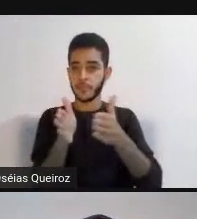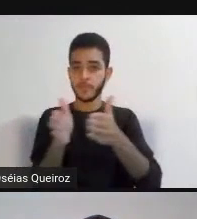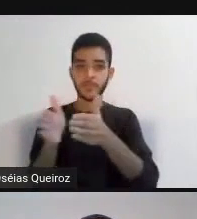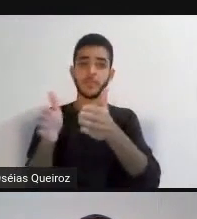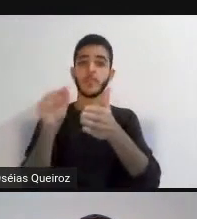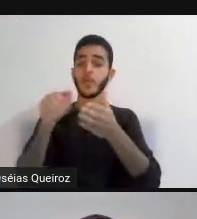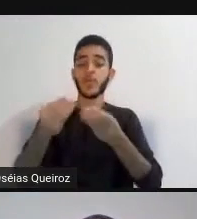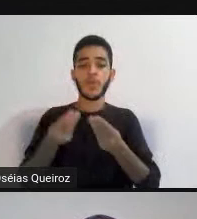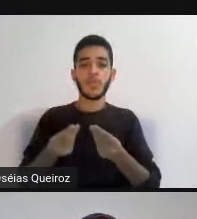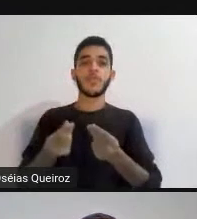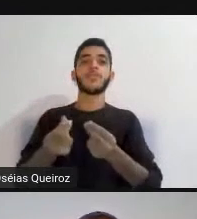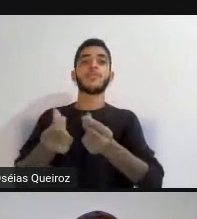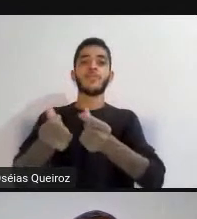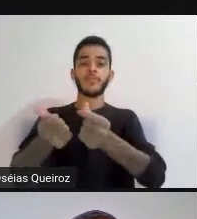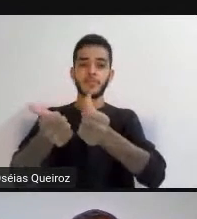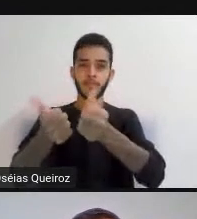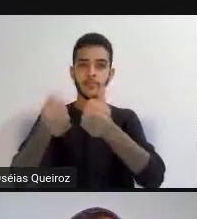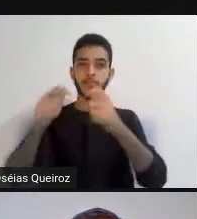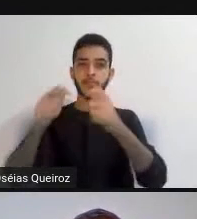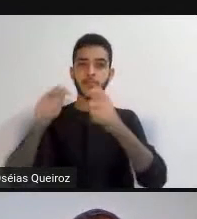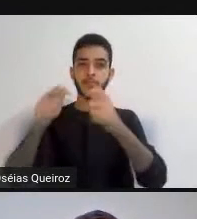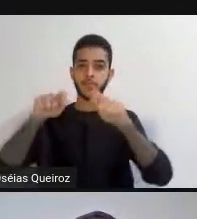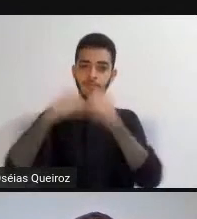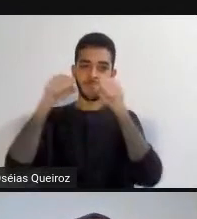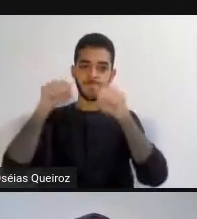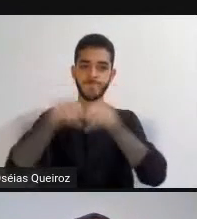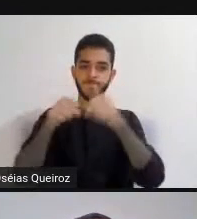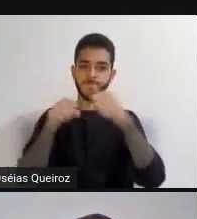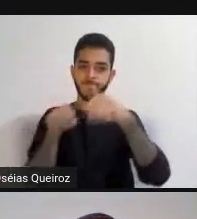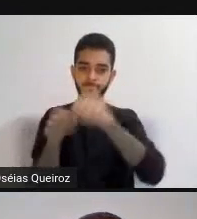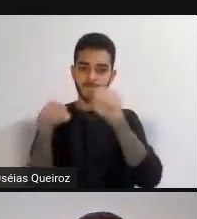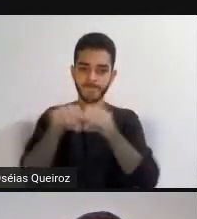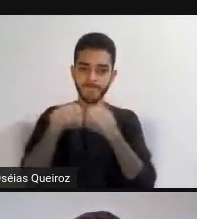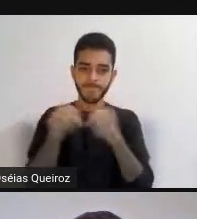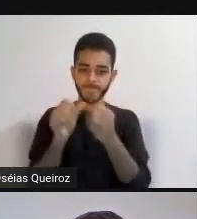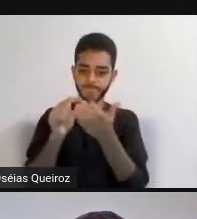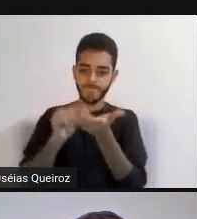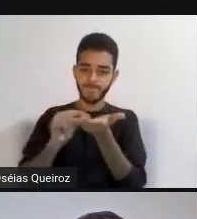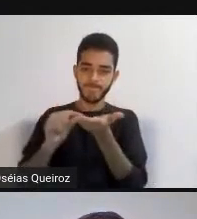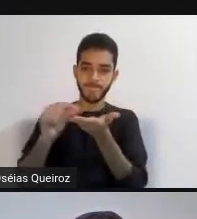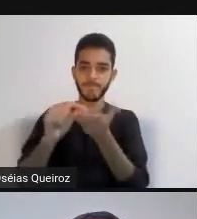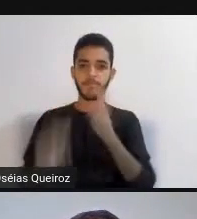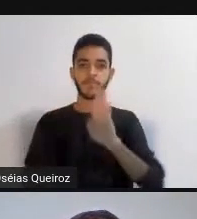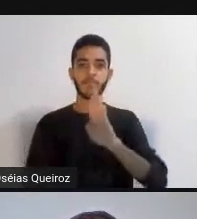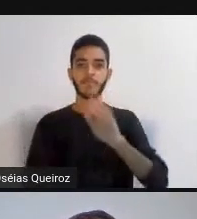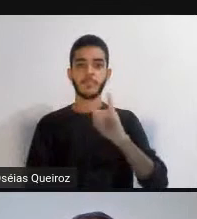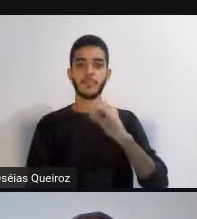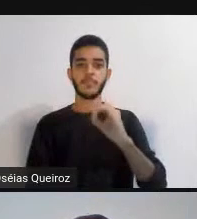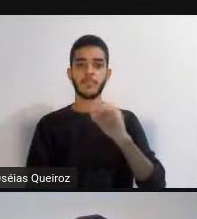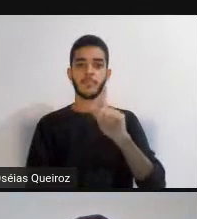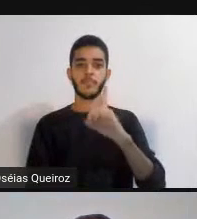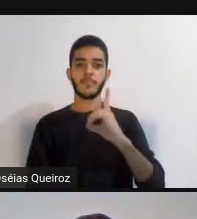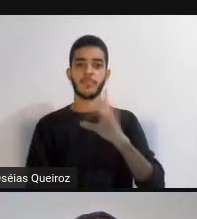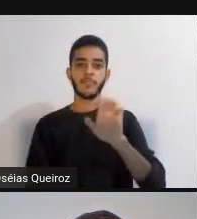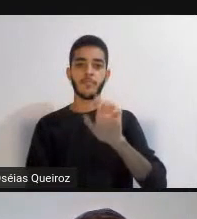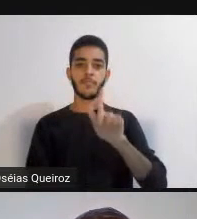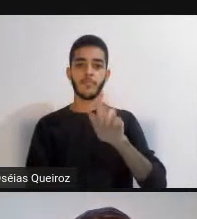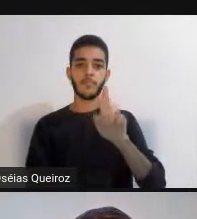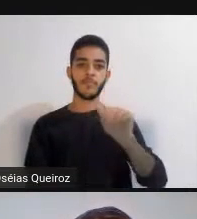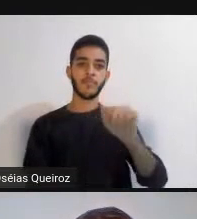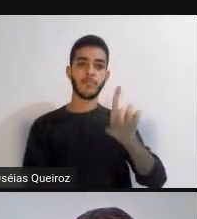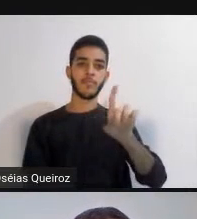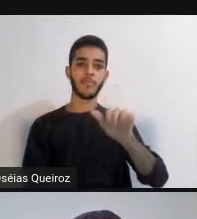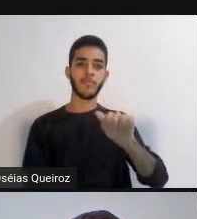facilita a sua fragmentação em partículas ainda menores, como a biodegradação, a partir